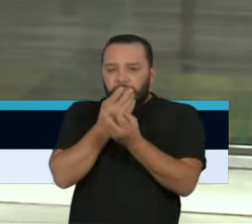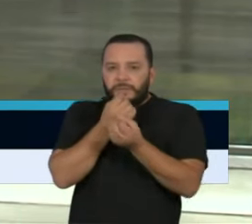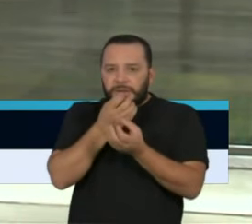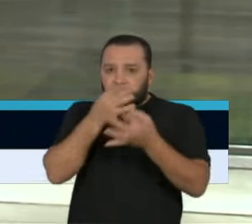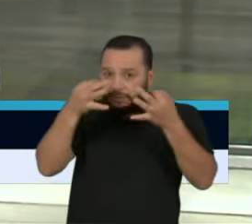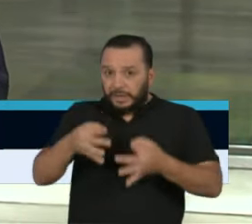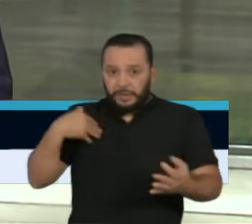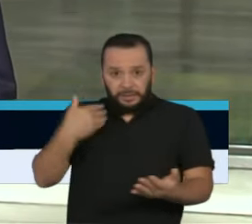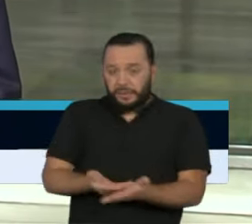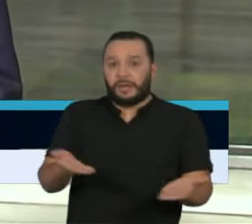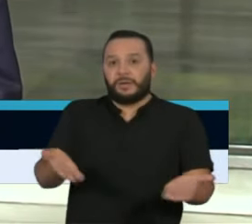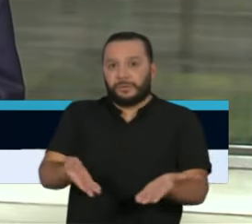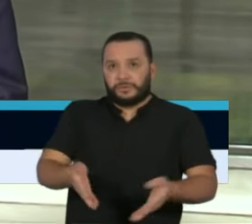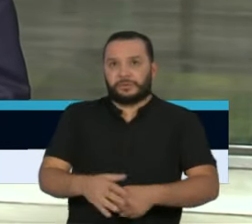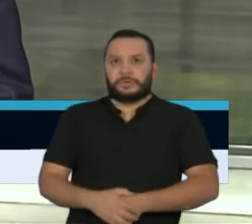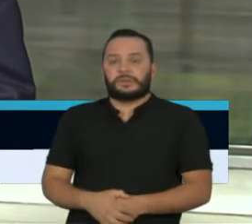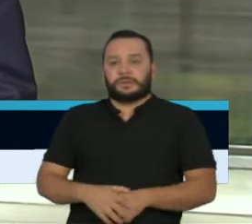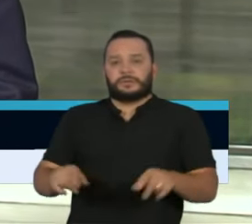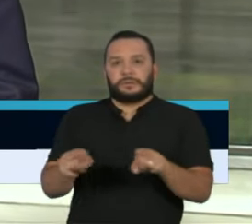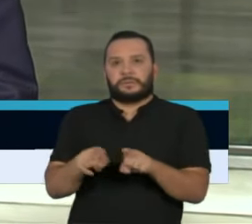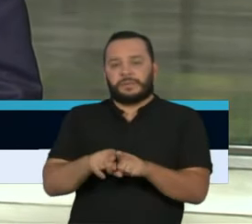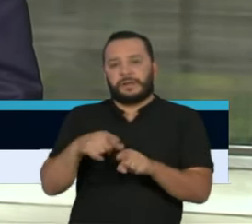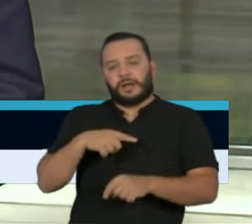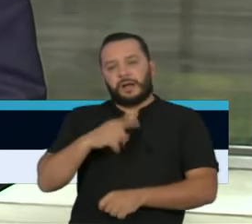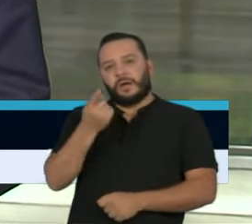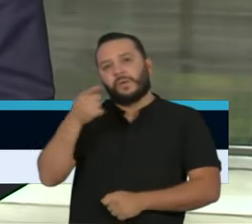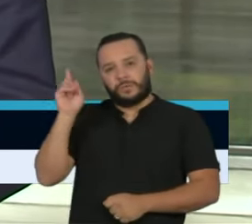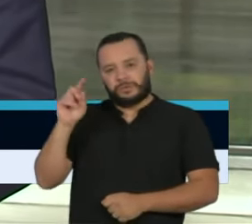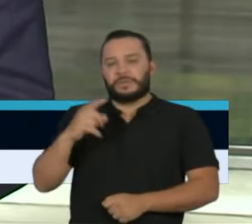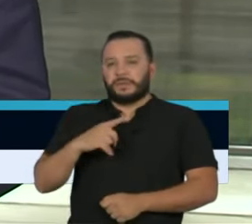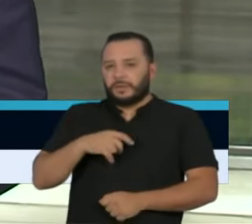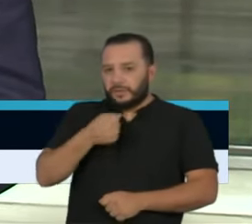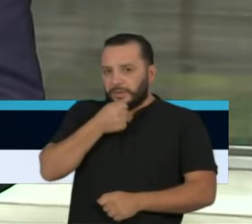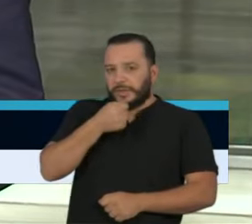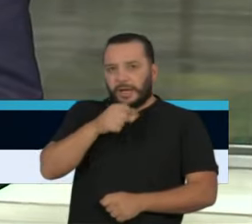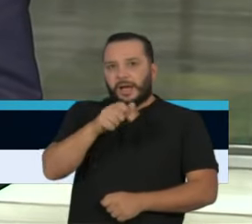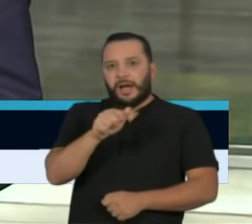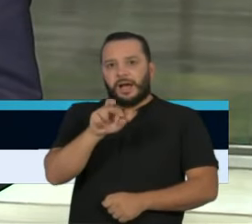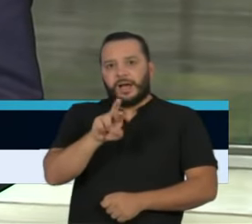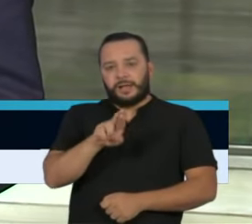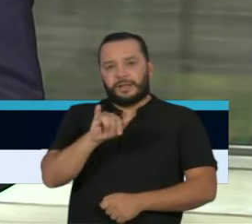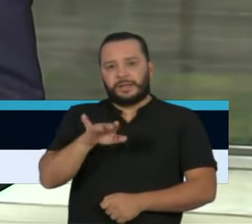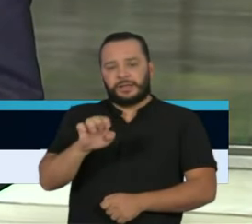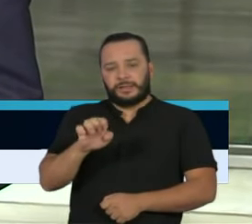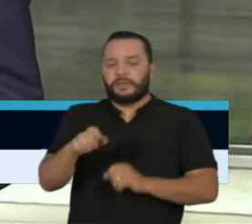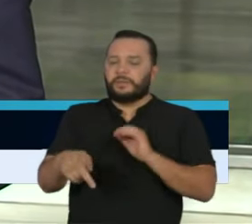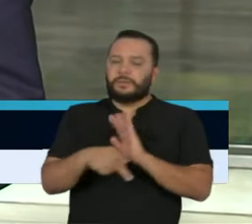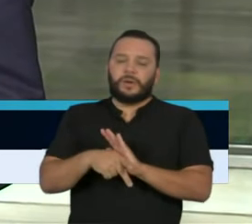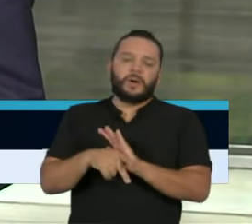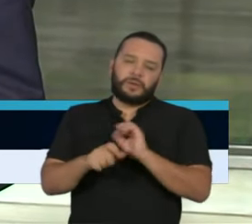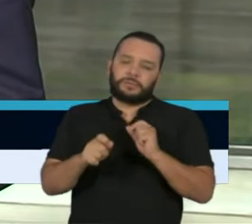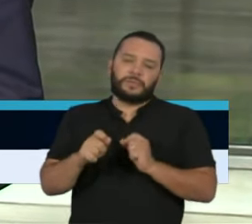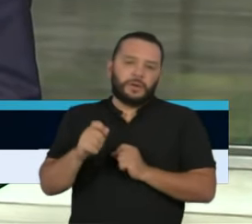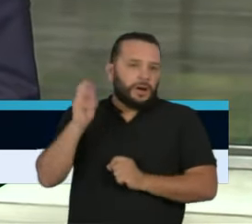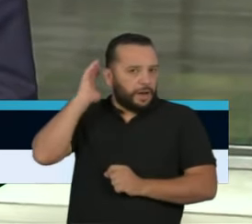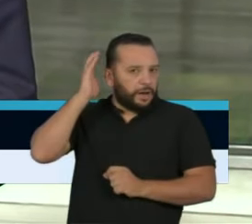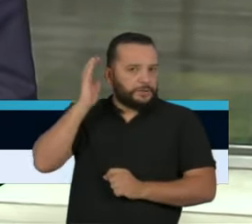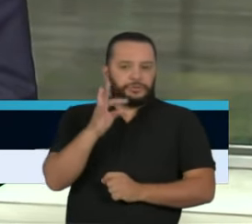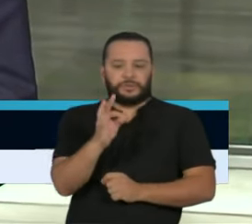hoje. Vamos agora à última intervenção da jornalista Ariane Rocha, da Rádio Tribuna. Também Letícia